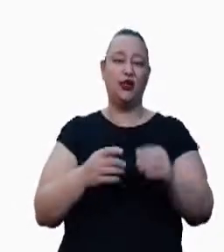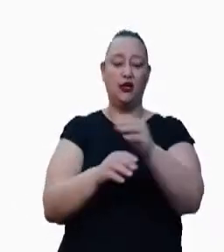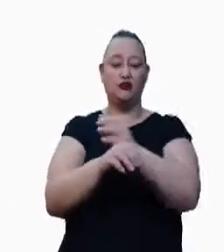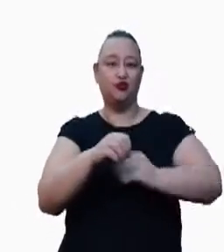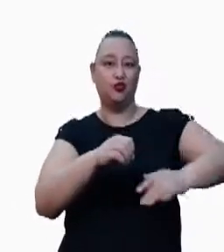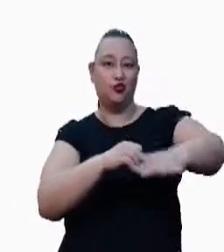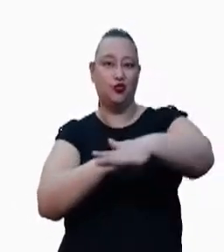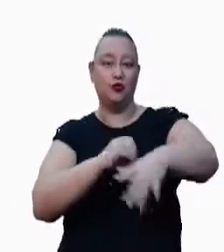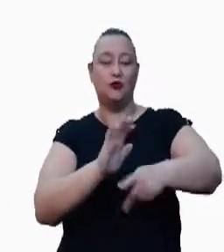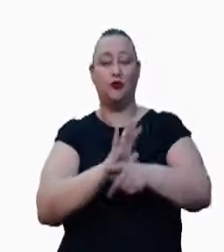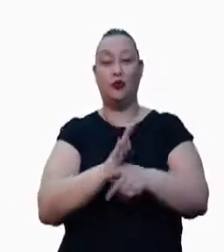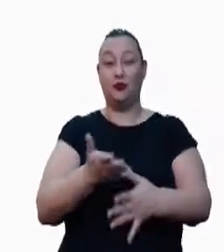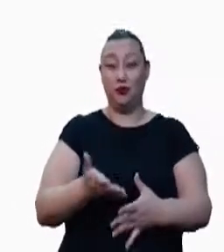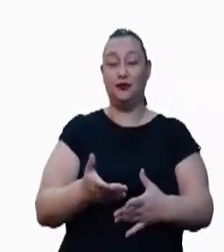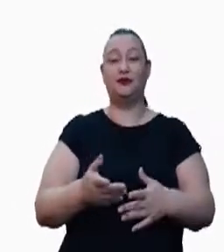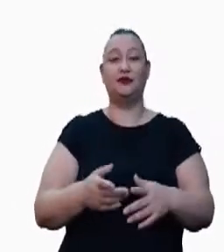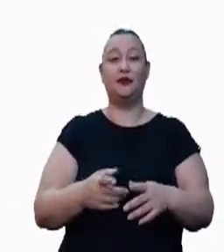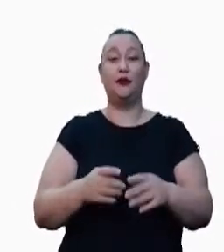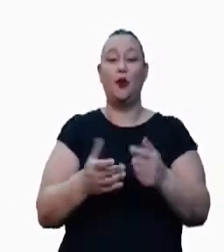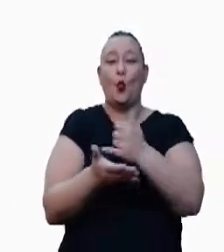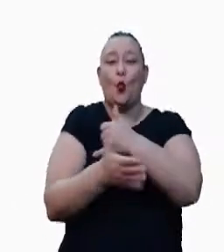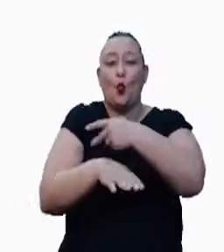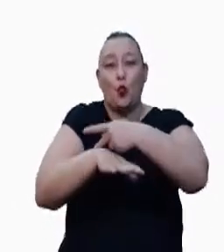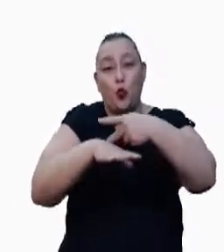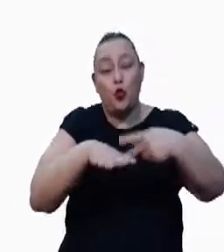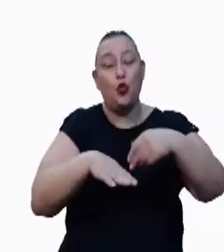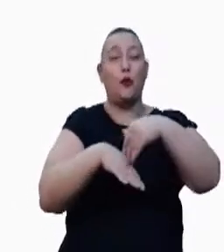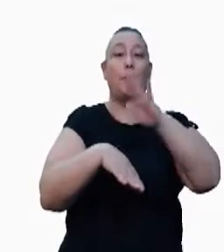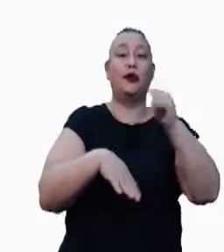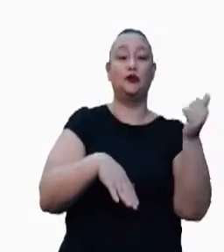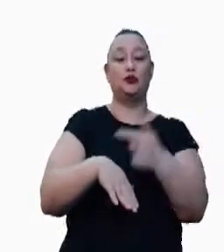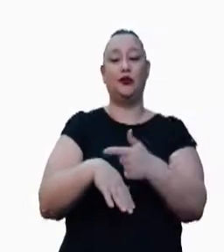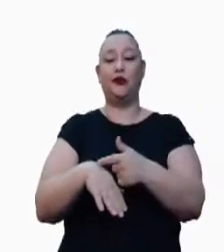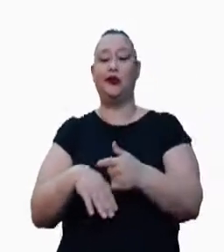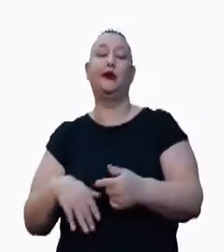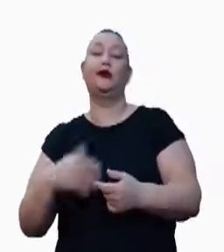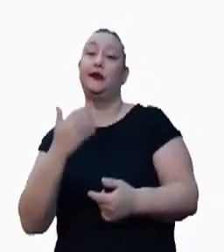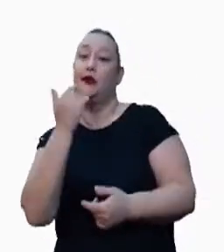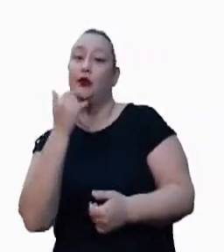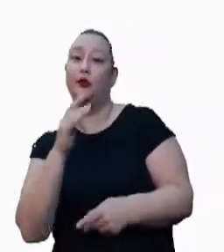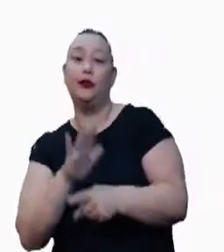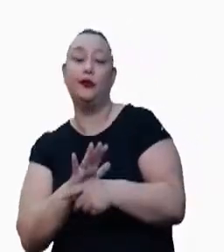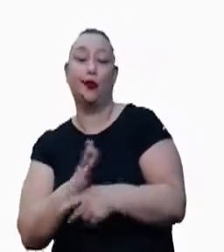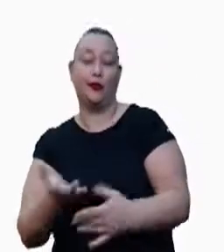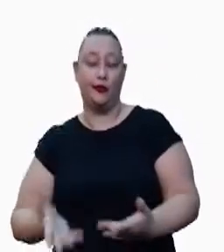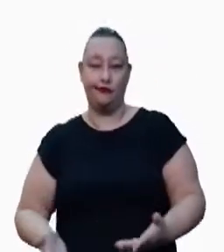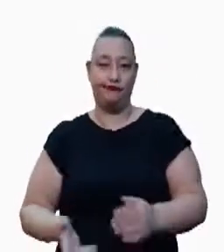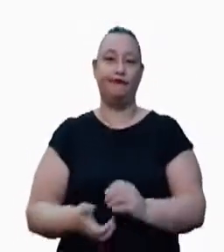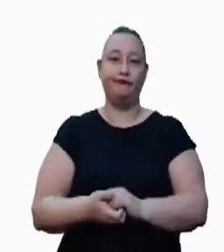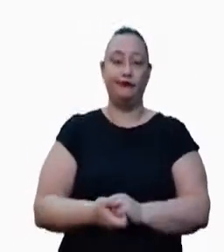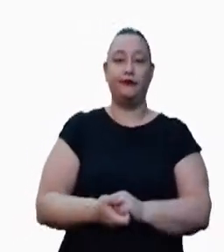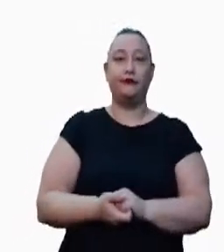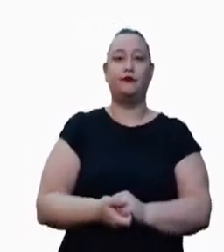dessa toxina. Ela é um agente mais puro do que aquele produzido, por exemplo, lá na nossa lata de ervilha.